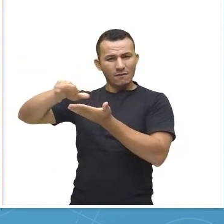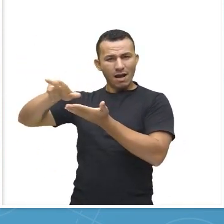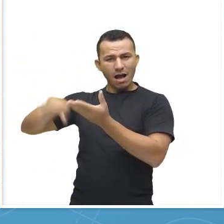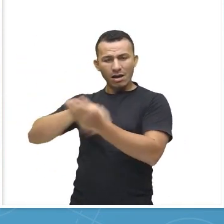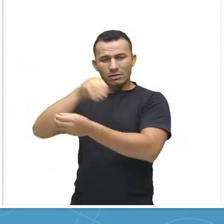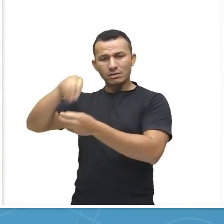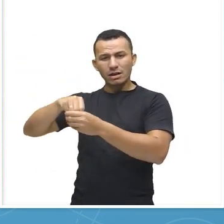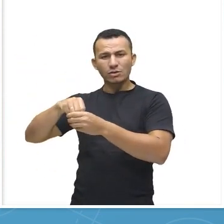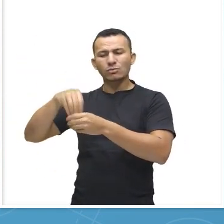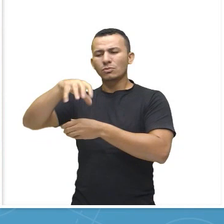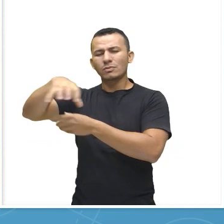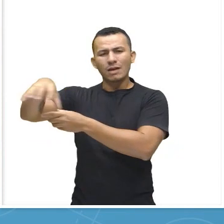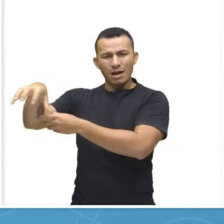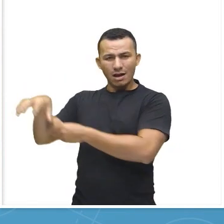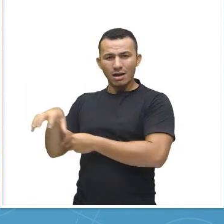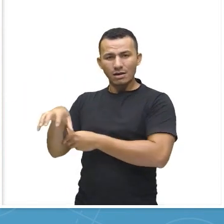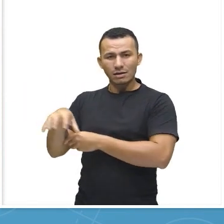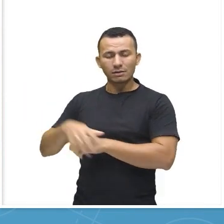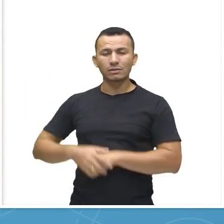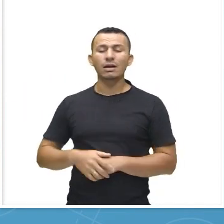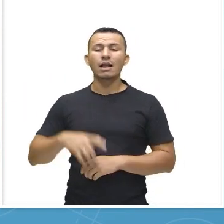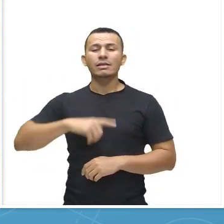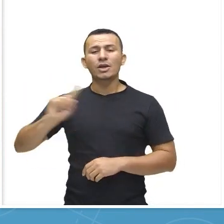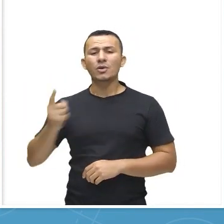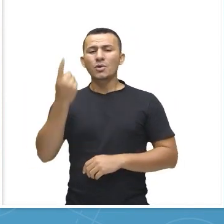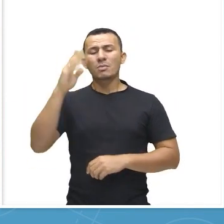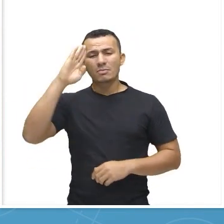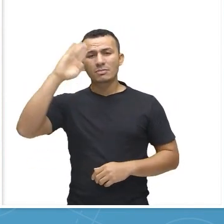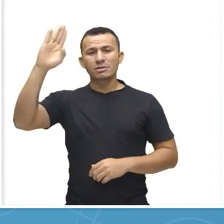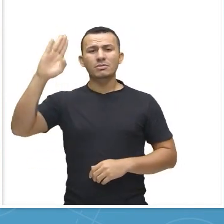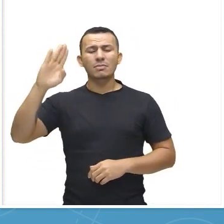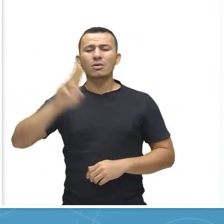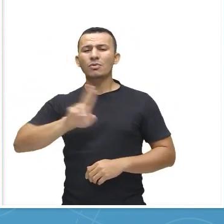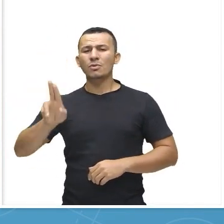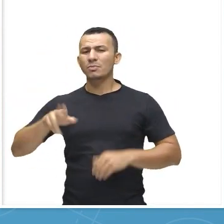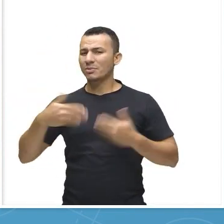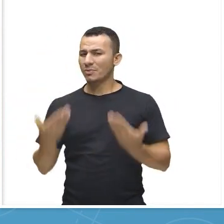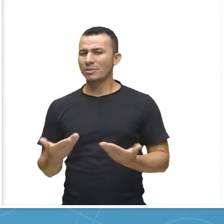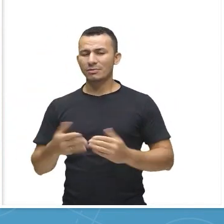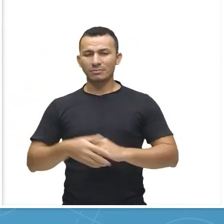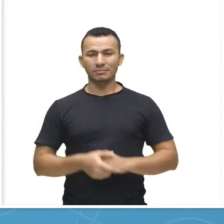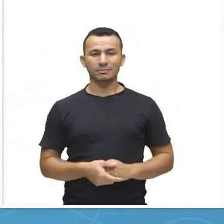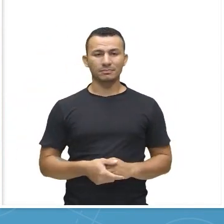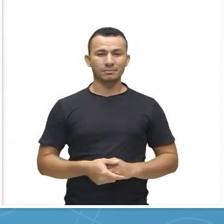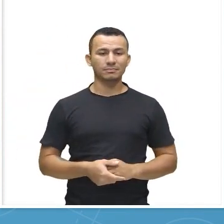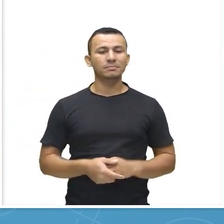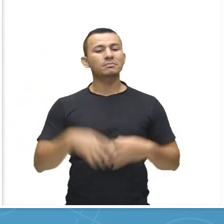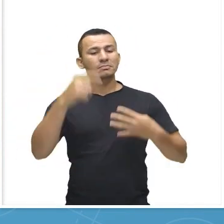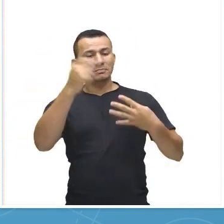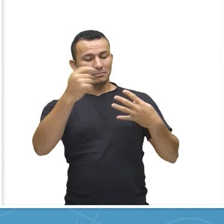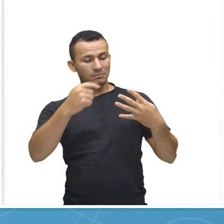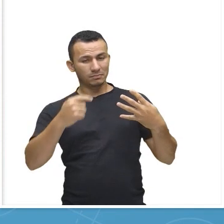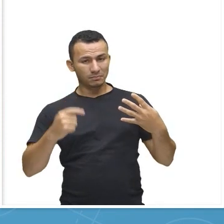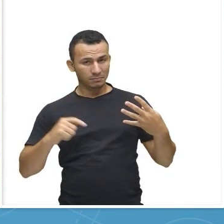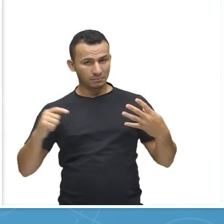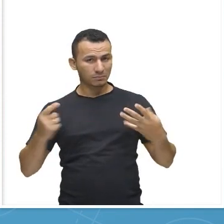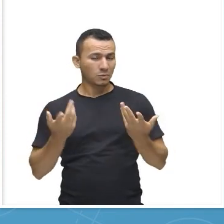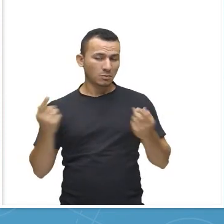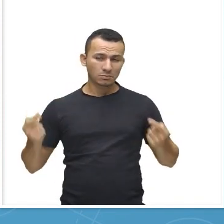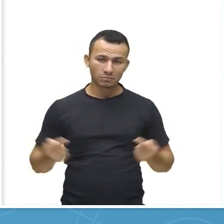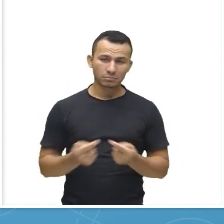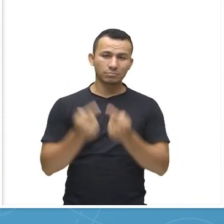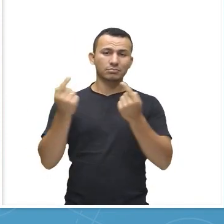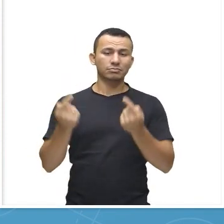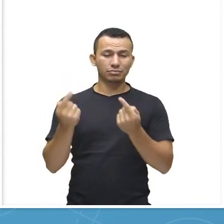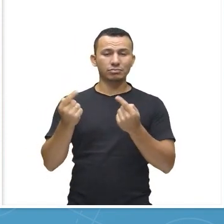seu território, sendo predominantemente qual? Você vai marcar aí qual dessas alternativas